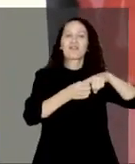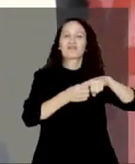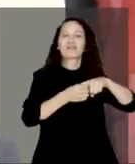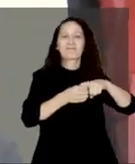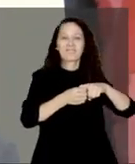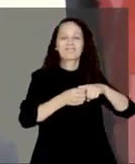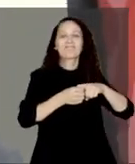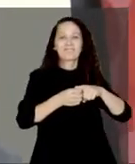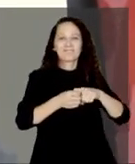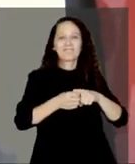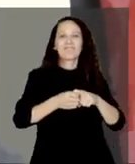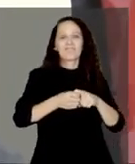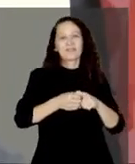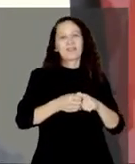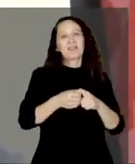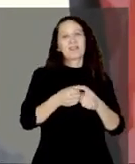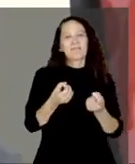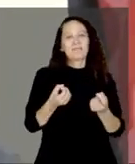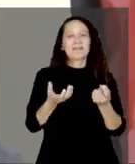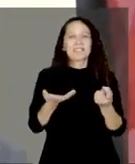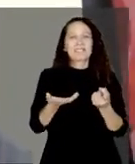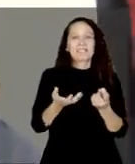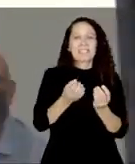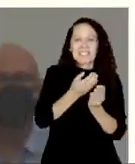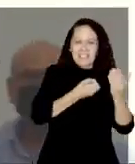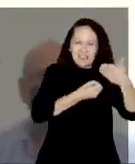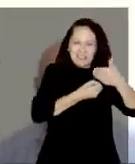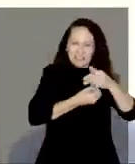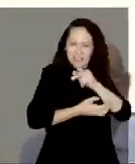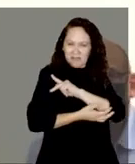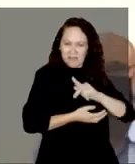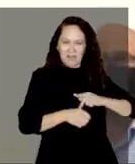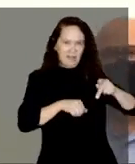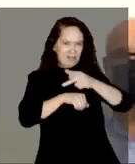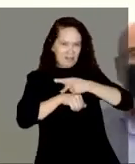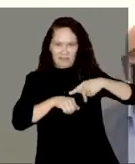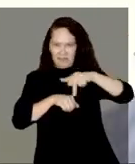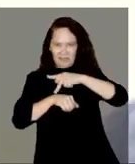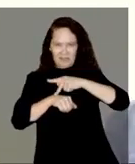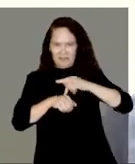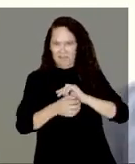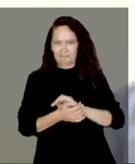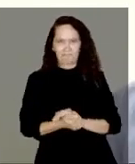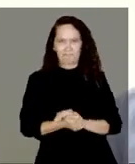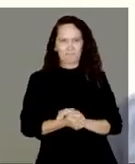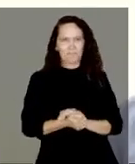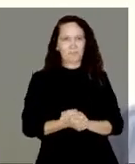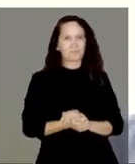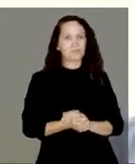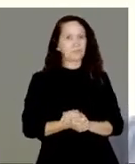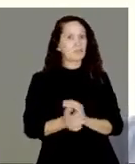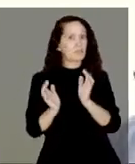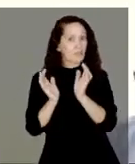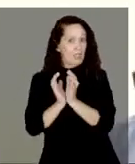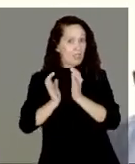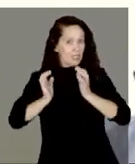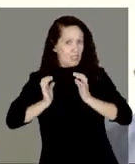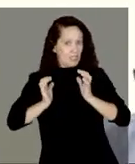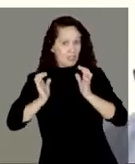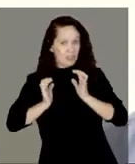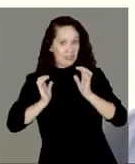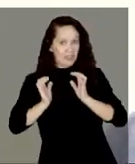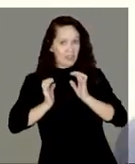e custeou a minha prisão. Mesmo eu sendo o primeiro nas pesquisas de opinião